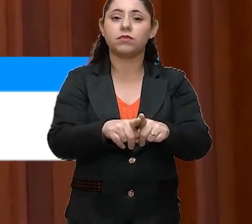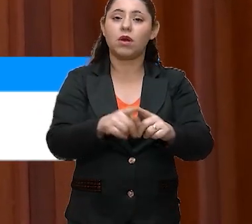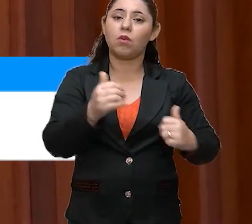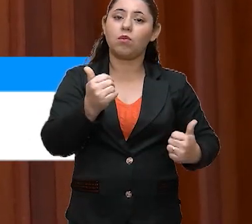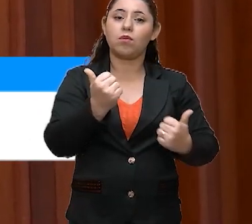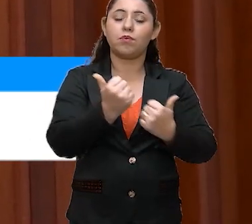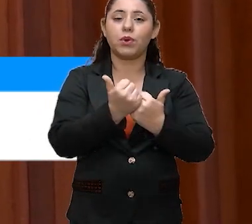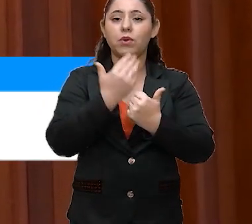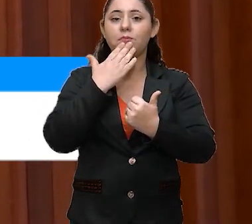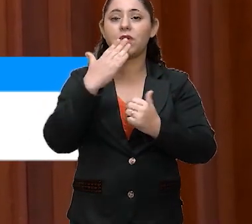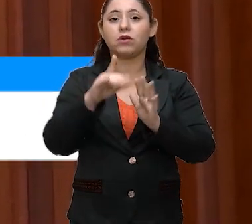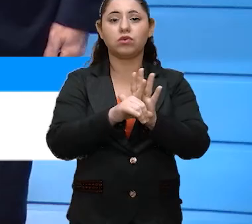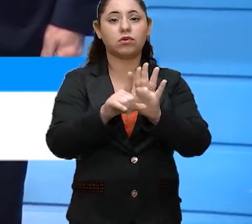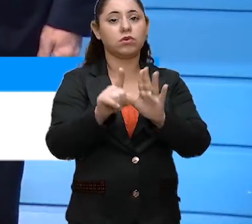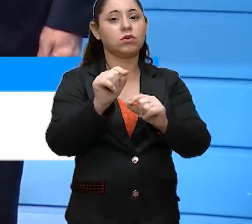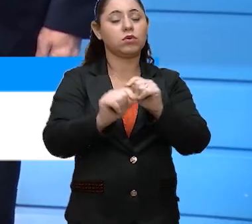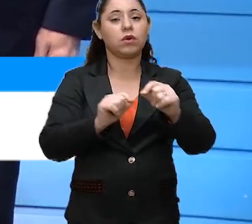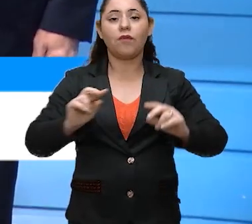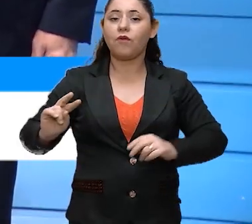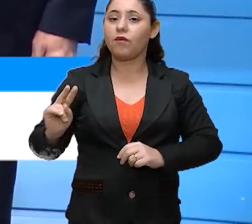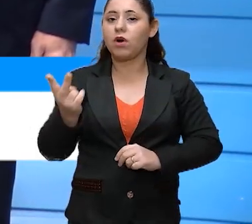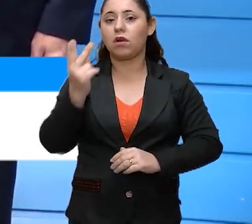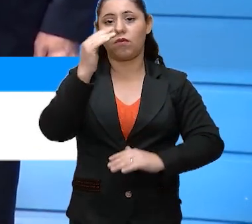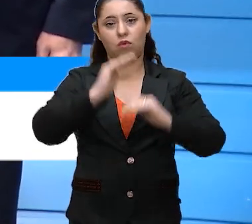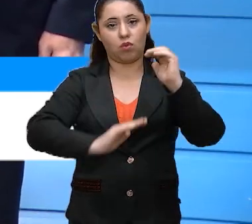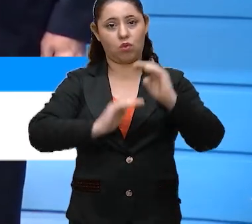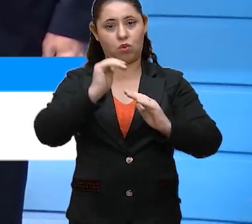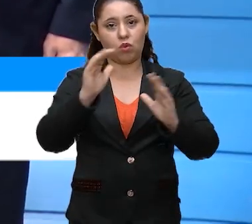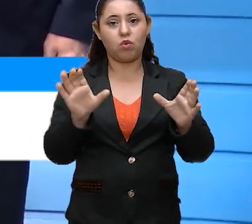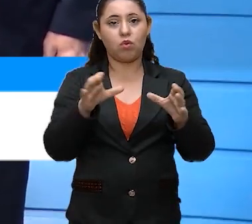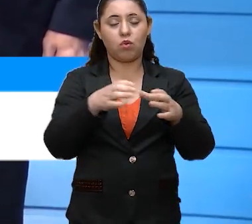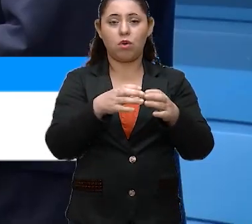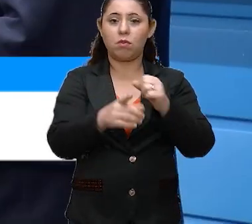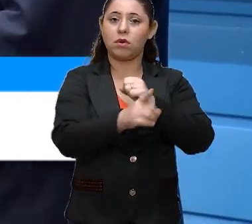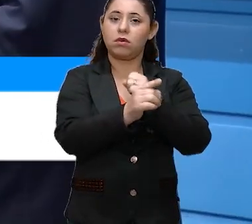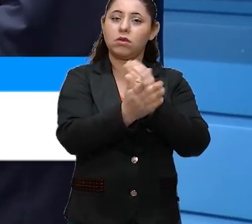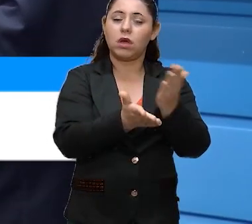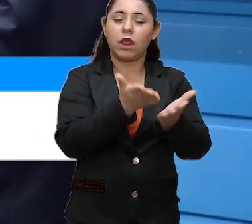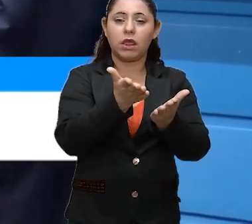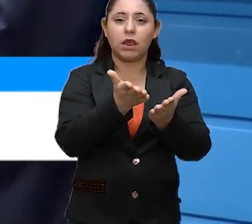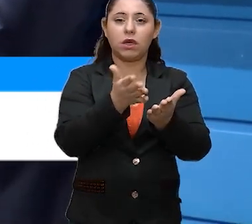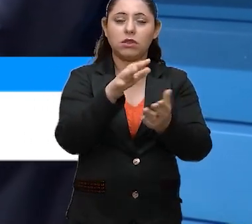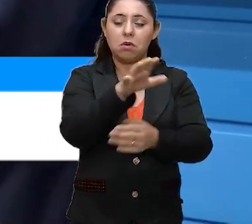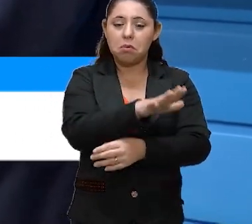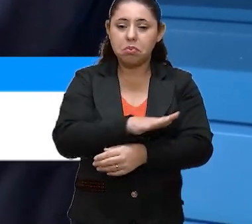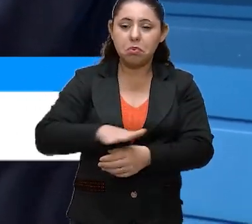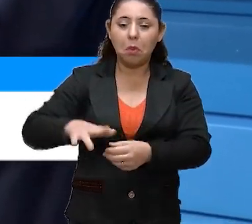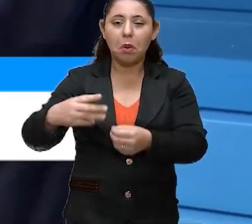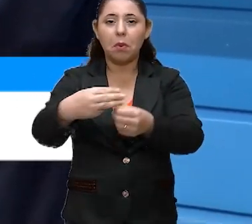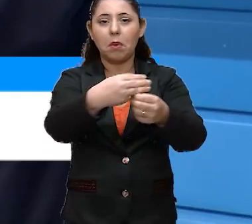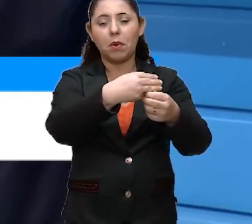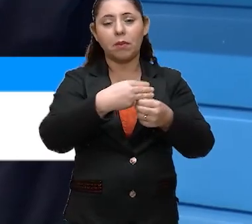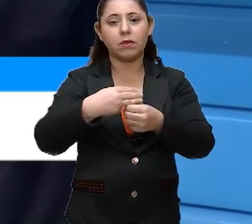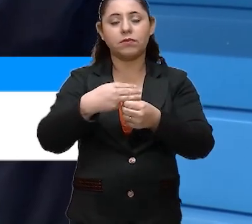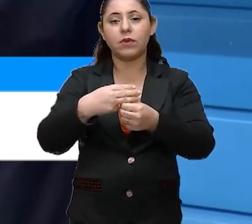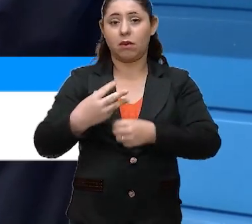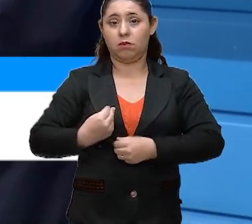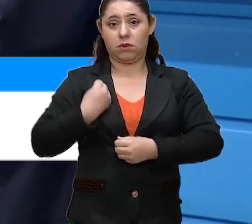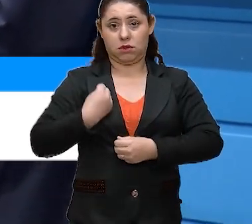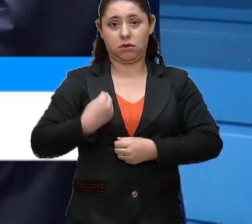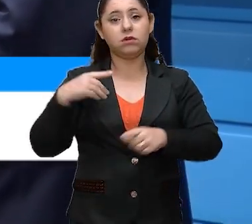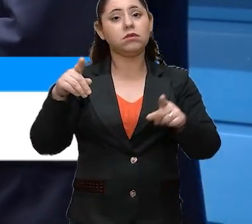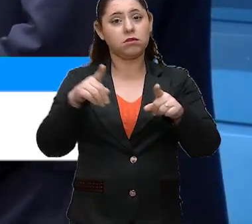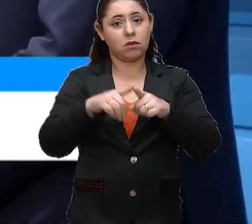do Legislativo Estadual para a valorização da categoria, que atende em todas as comarcas,